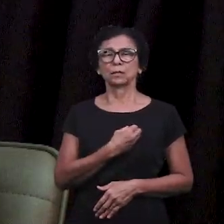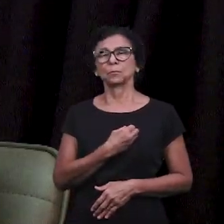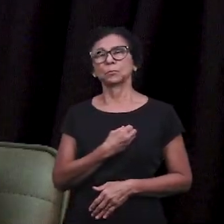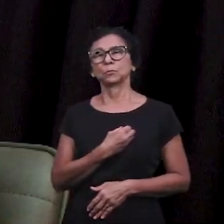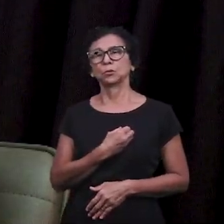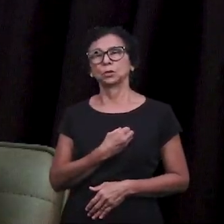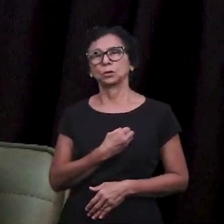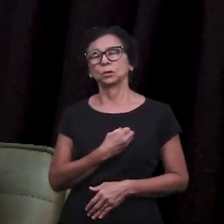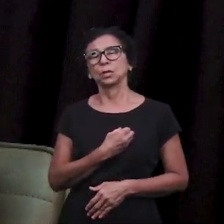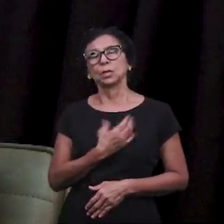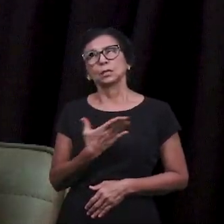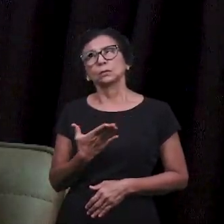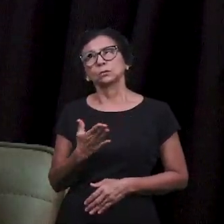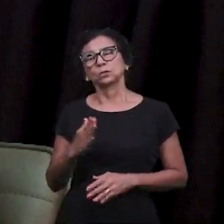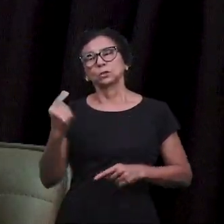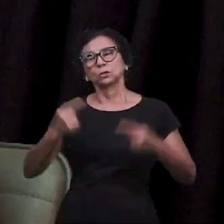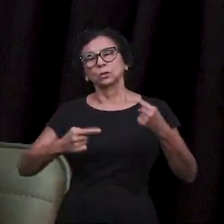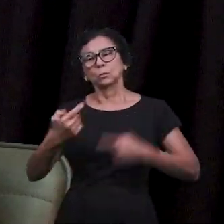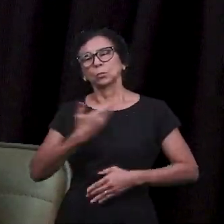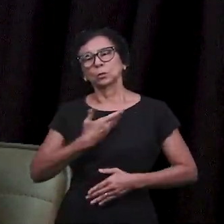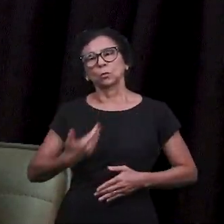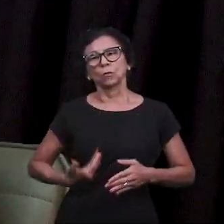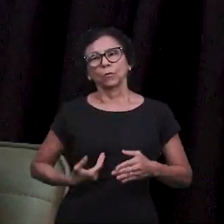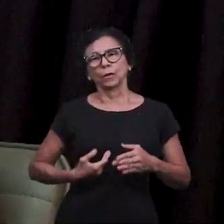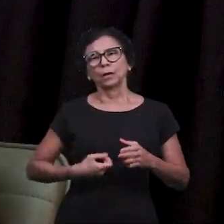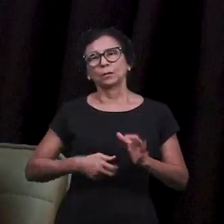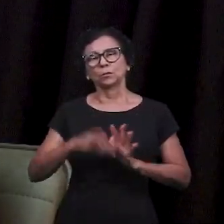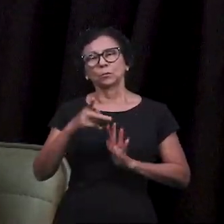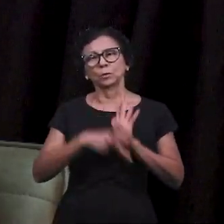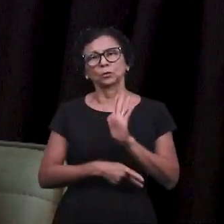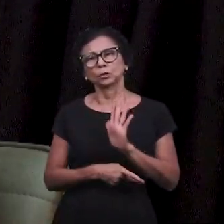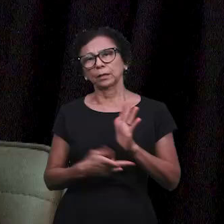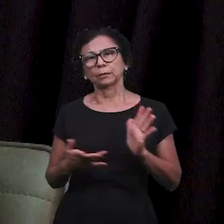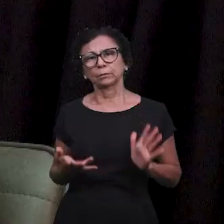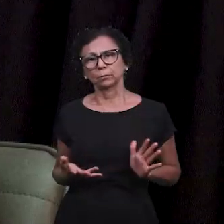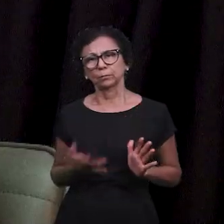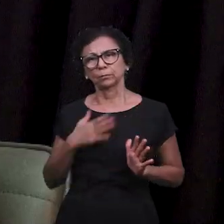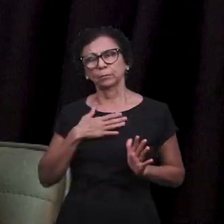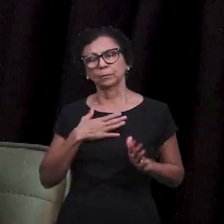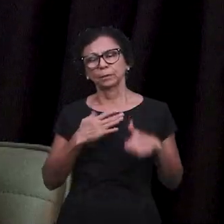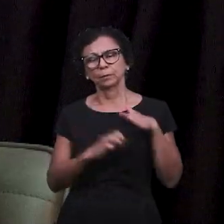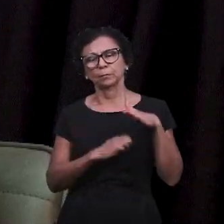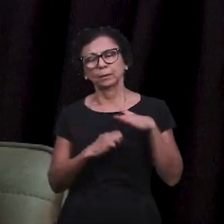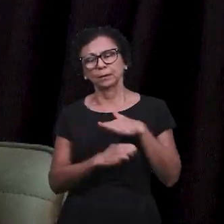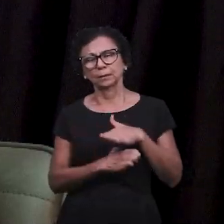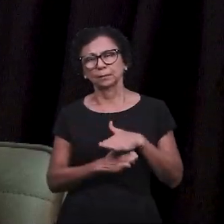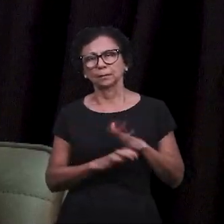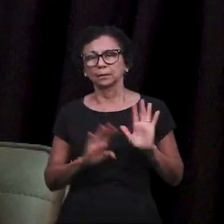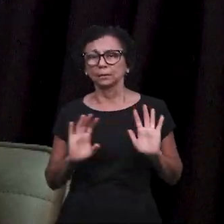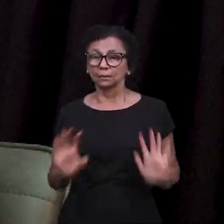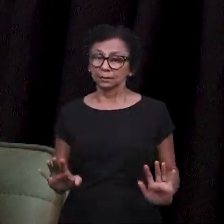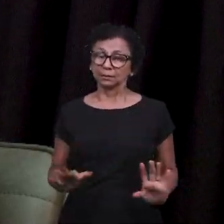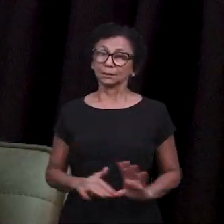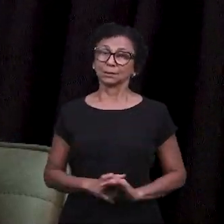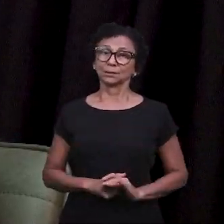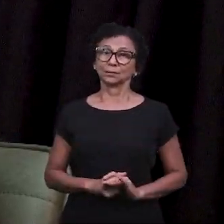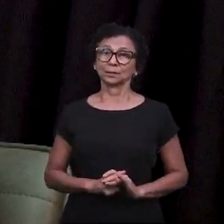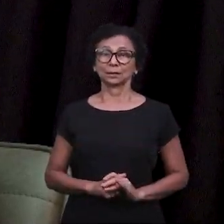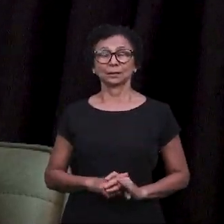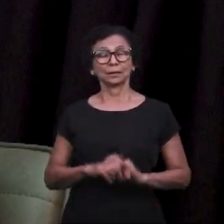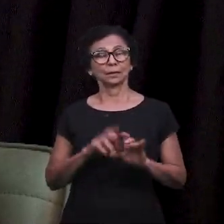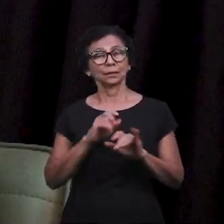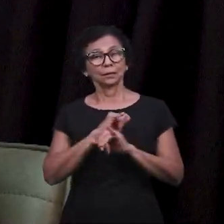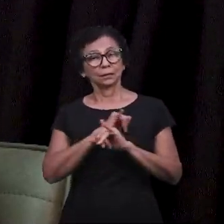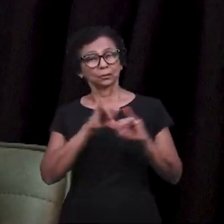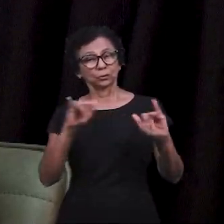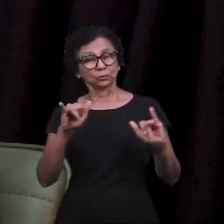empresa, corrupção ativa, né? Mas você está buscando um diferencial competitivo. Mostrar para o mercado que a sua